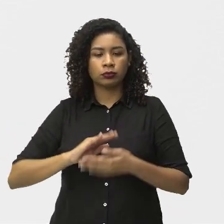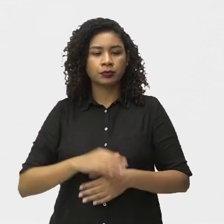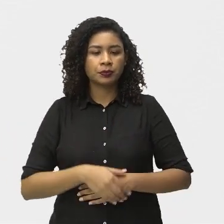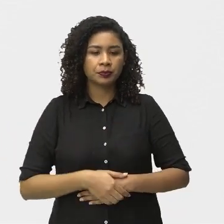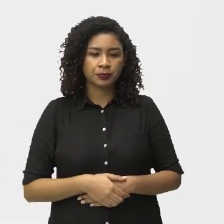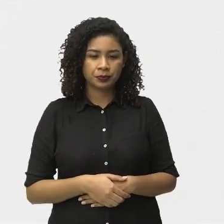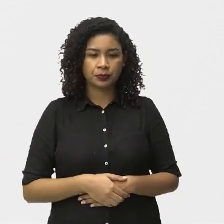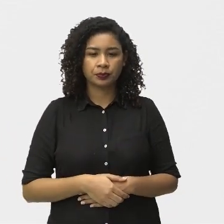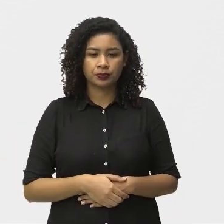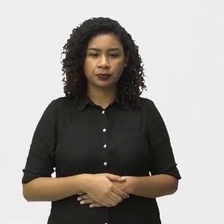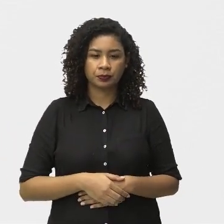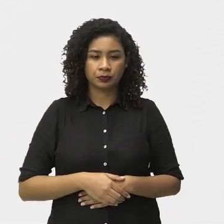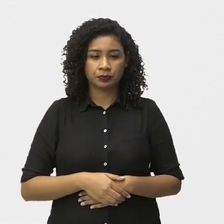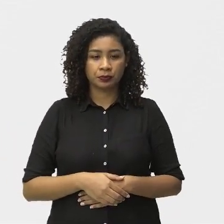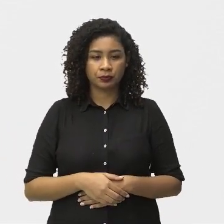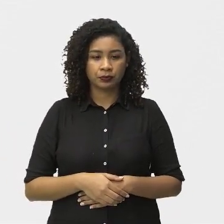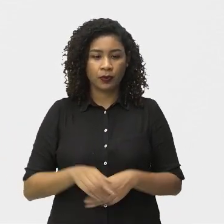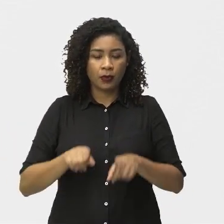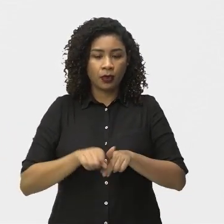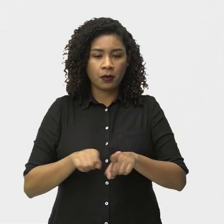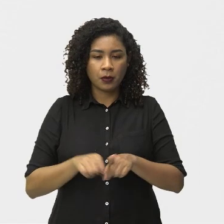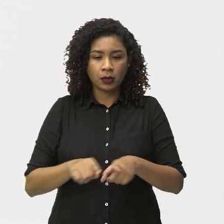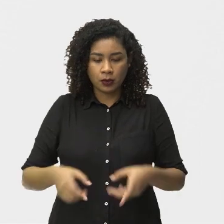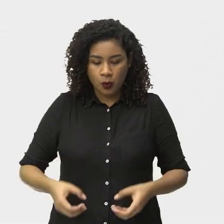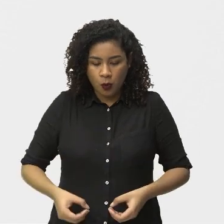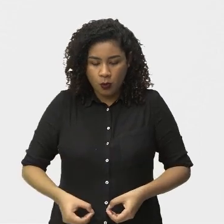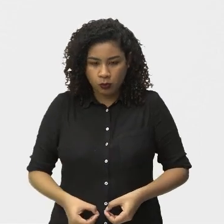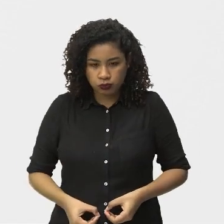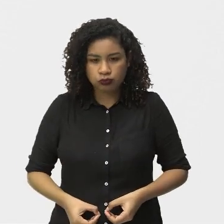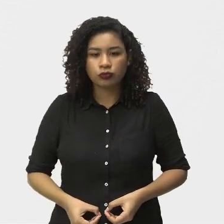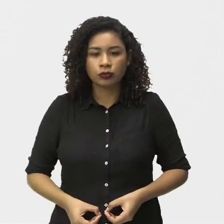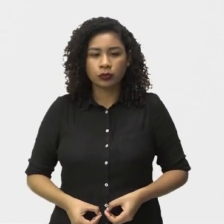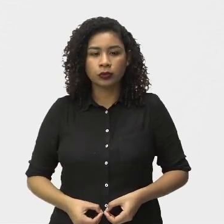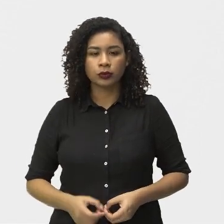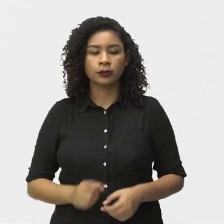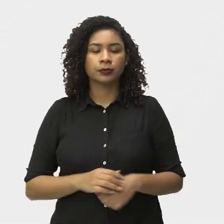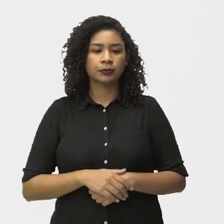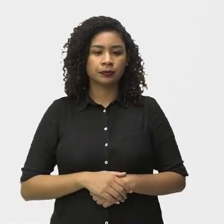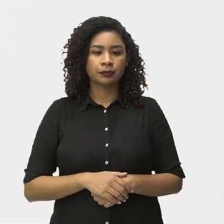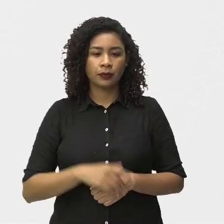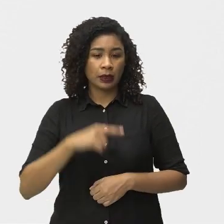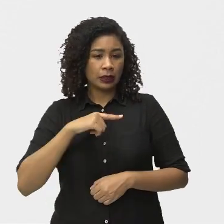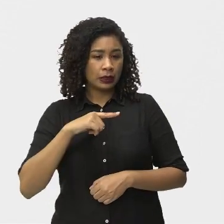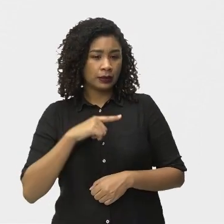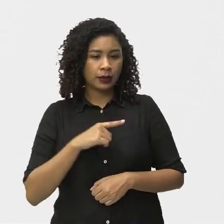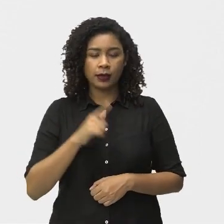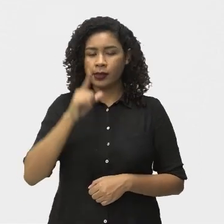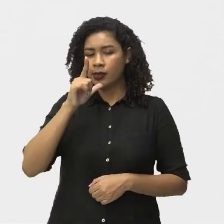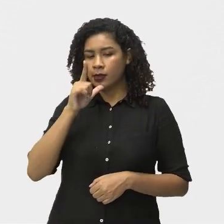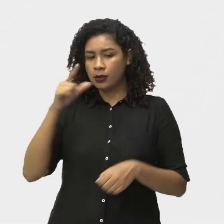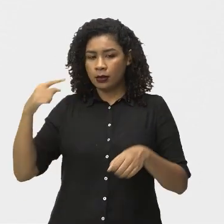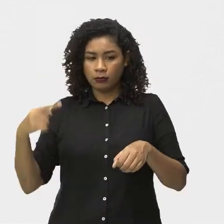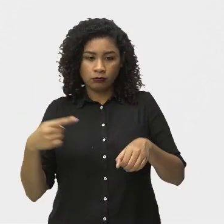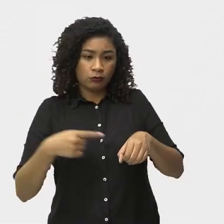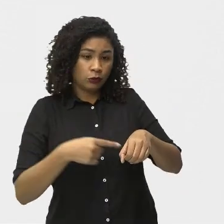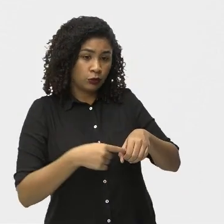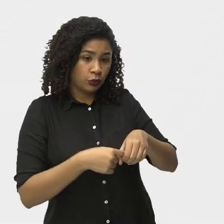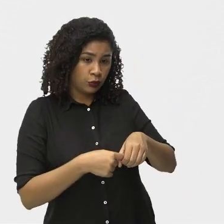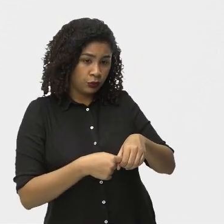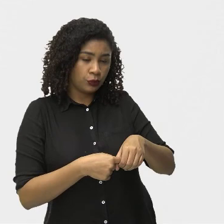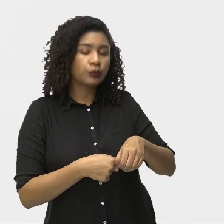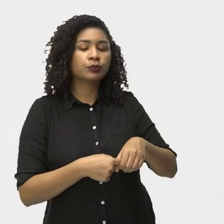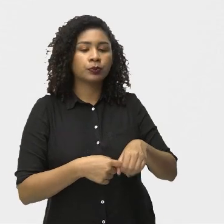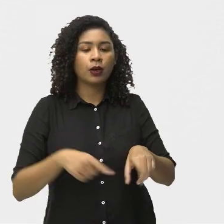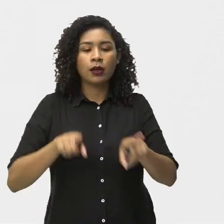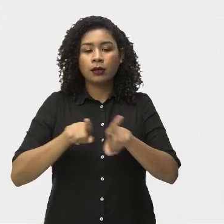ali é o canal onde vai acontecer, onde vai abrigar o pênis para o momento da reprodução, aonde vai passar